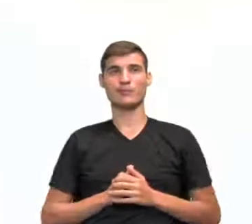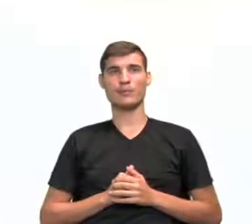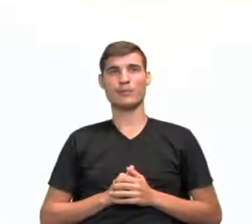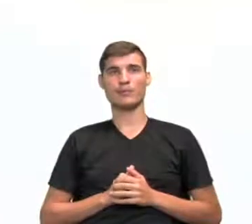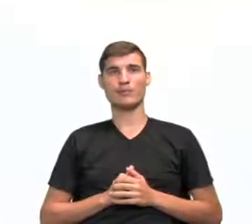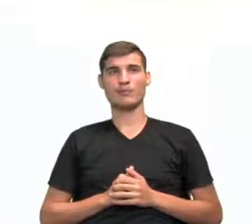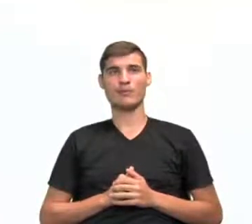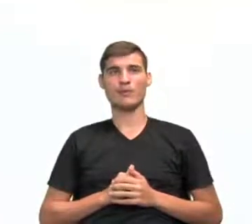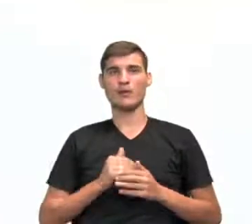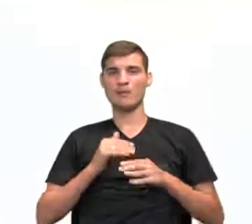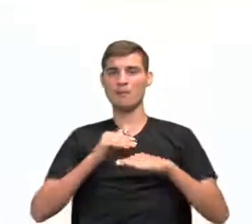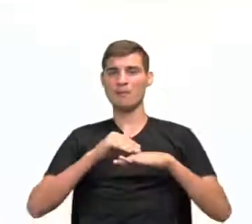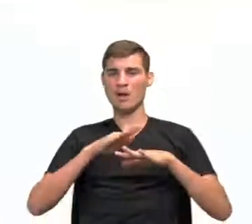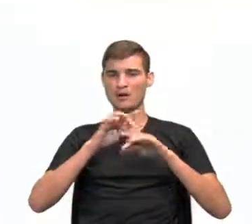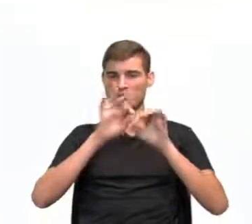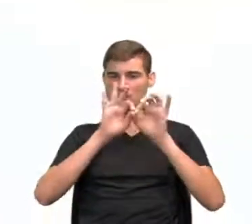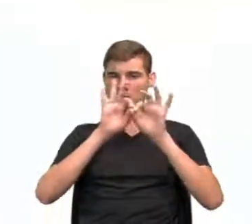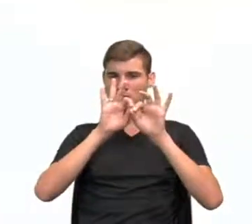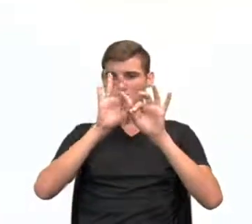mais arredondado.